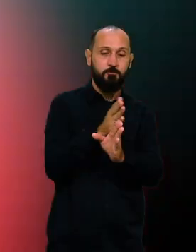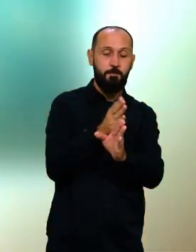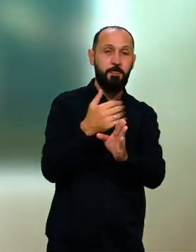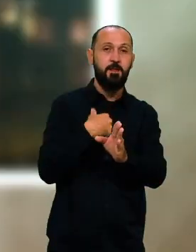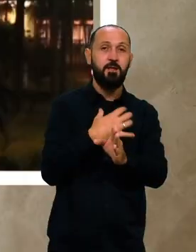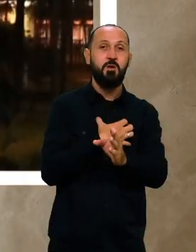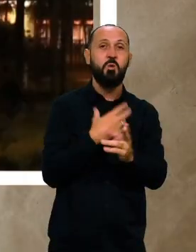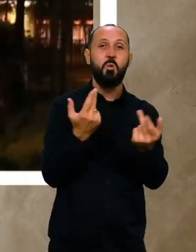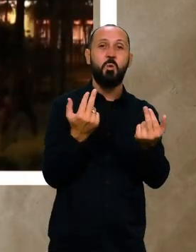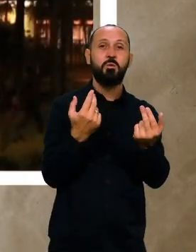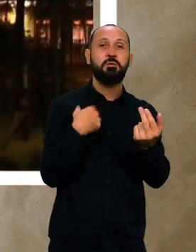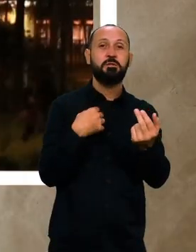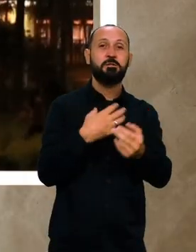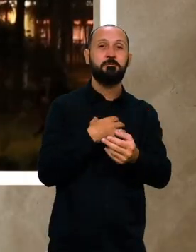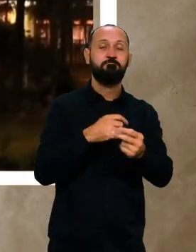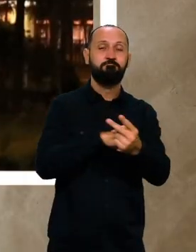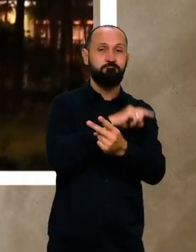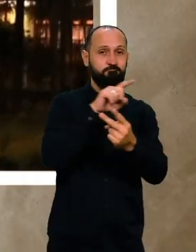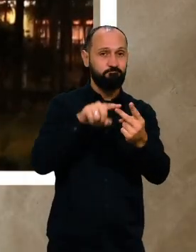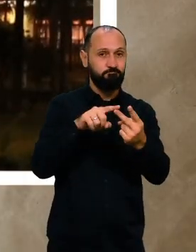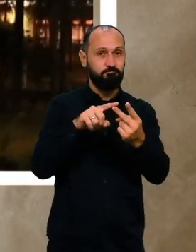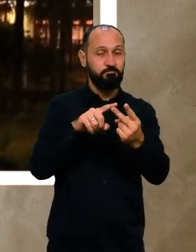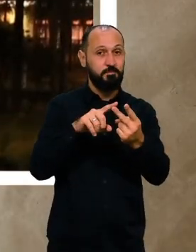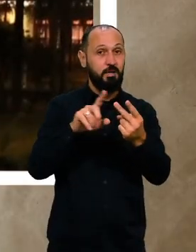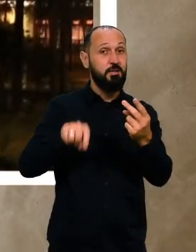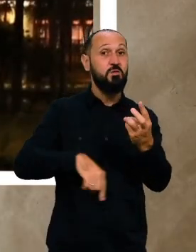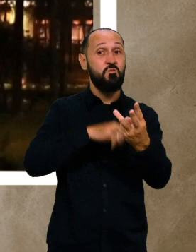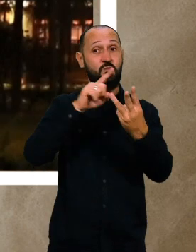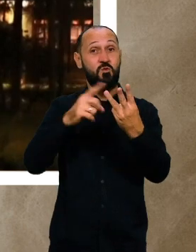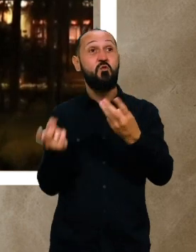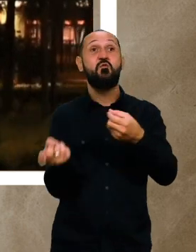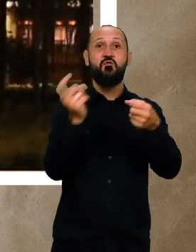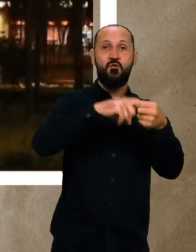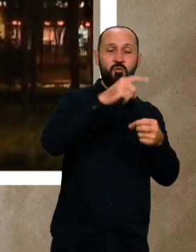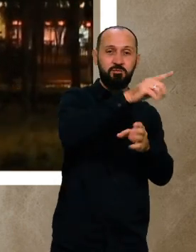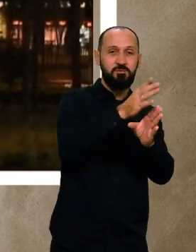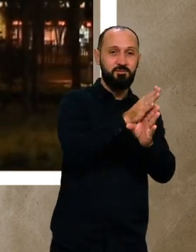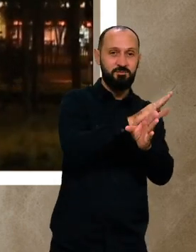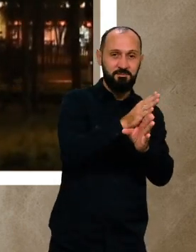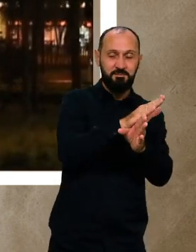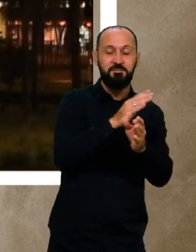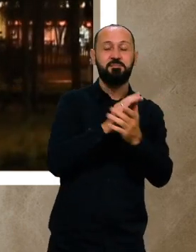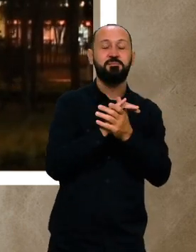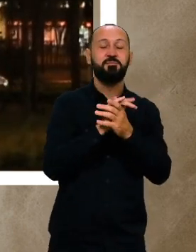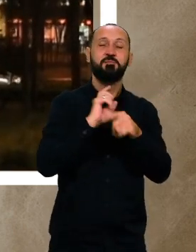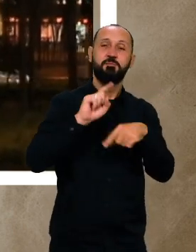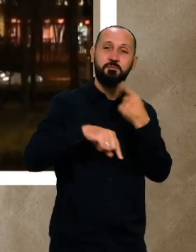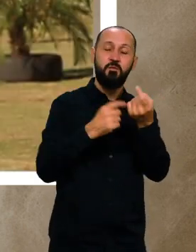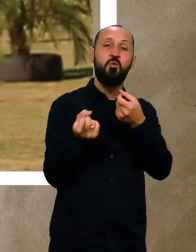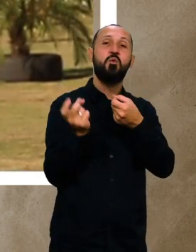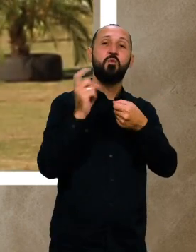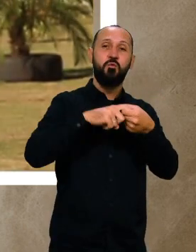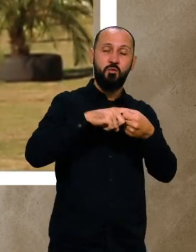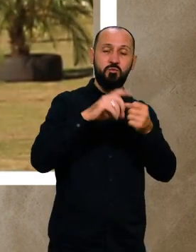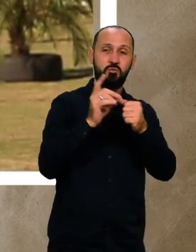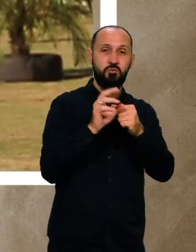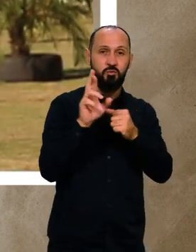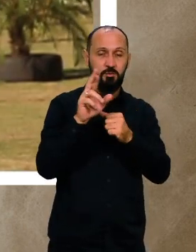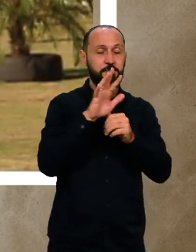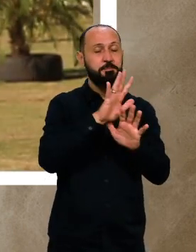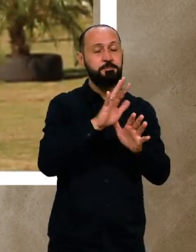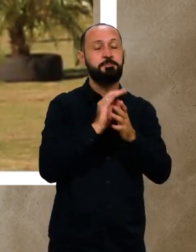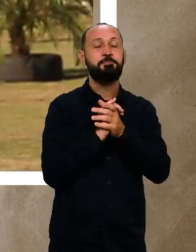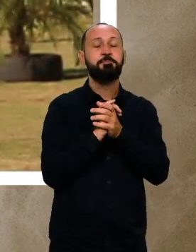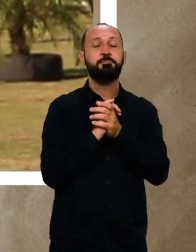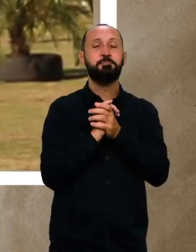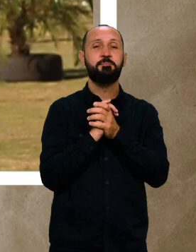cada vez mais felizes em estar na fronteira, como eu me senti nesse segundo momento, tá? Tem um terceiro momento que eu volto para a fronteira ainda também, que é quando mais tarde